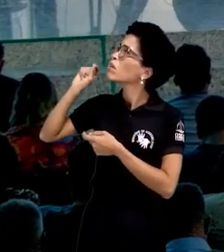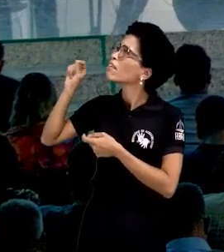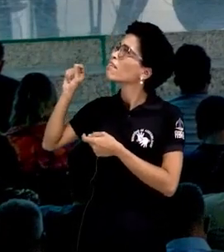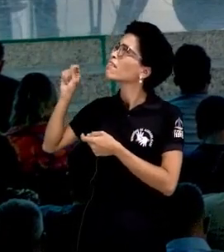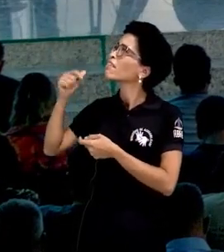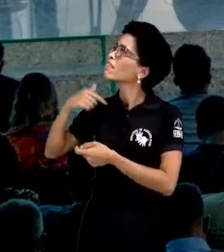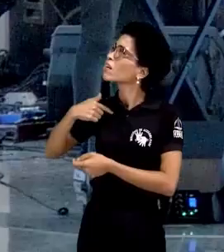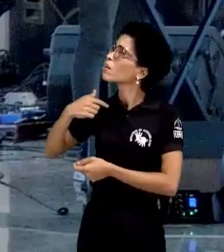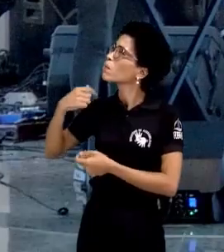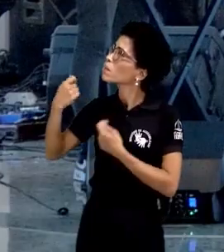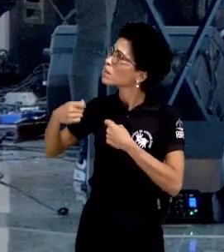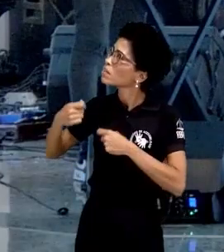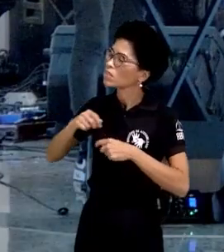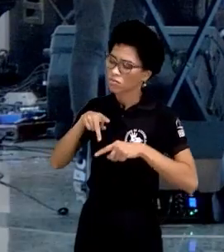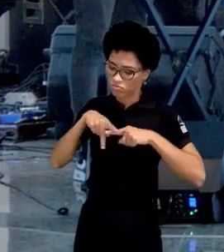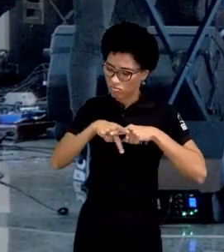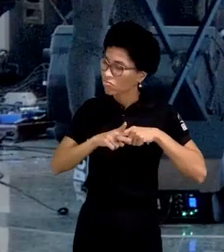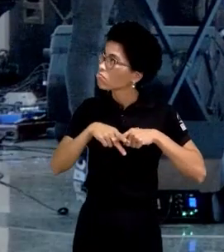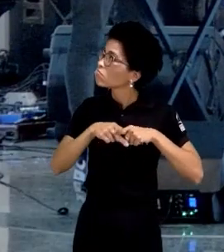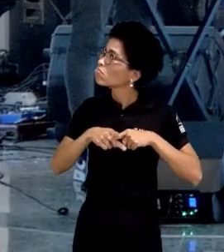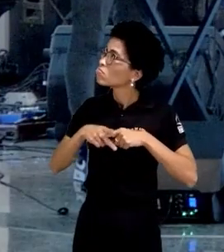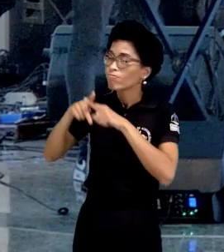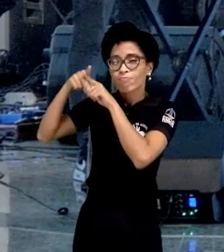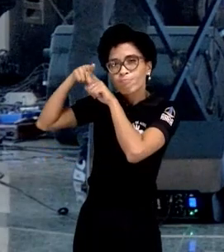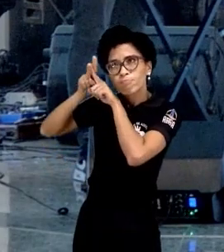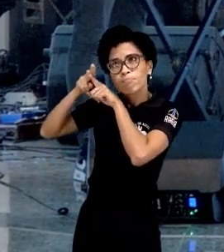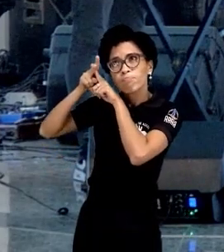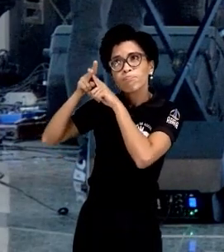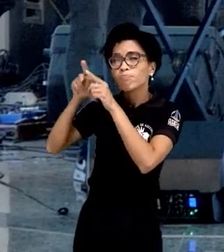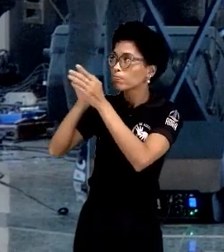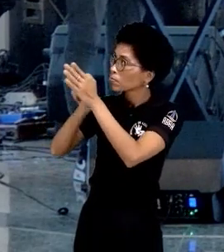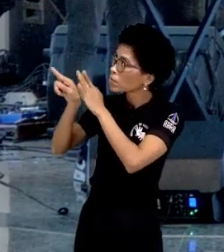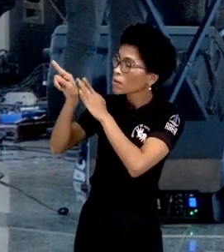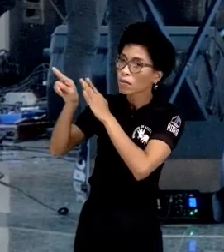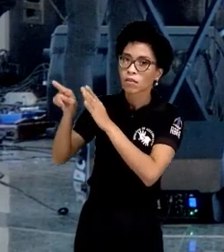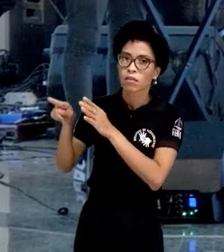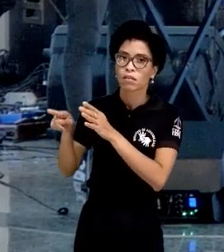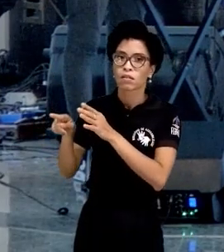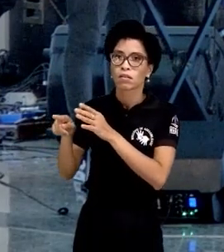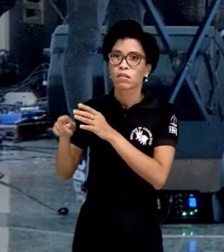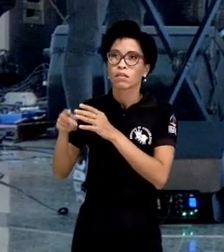Não se distraia nesse momento. Ore ao Senhor.